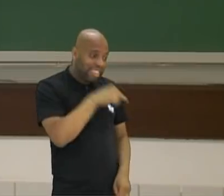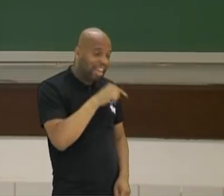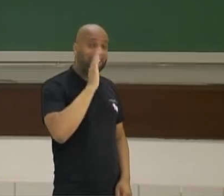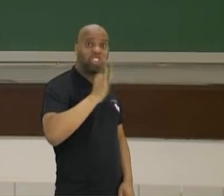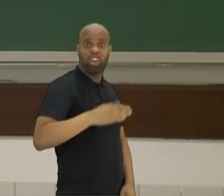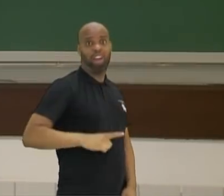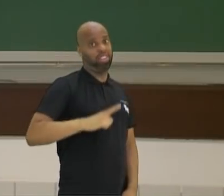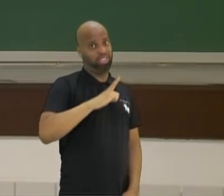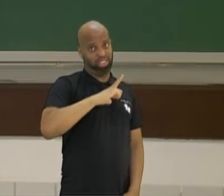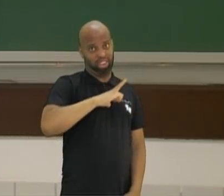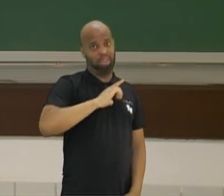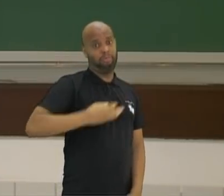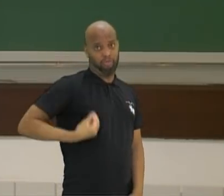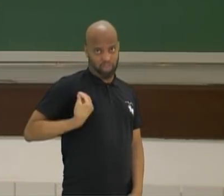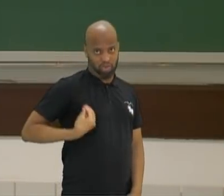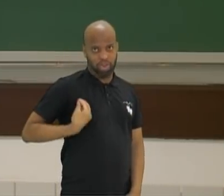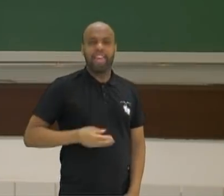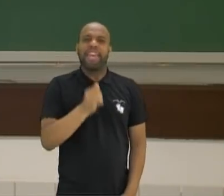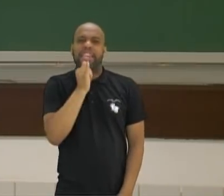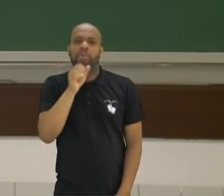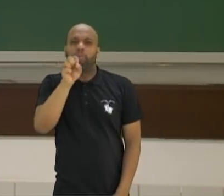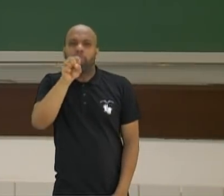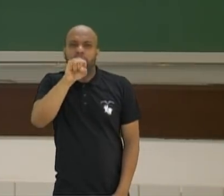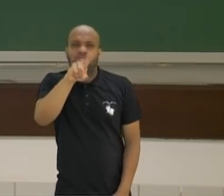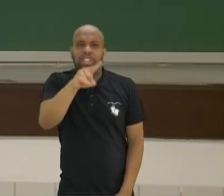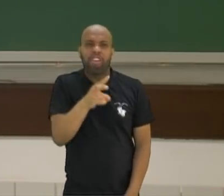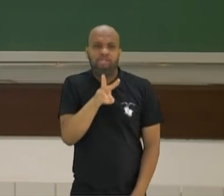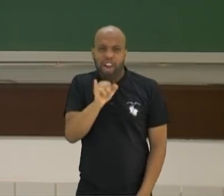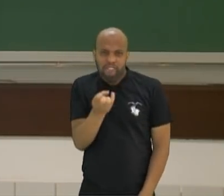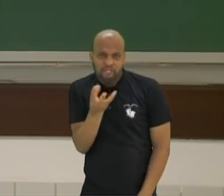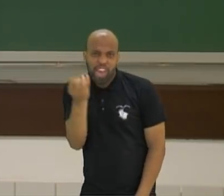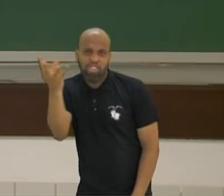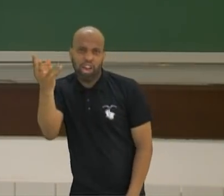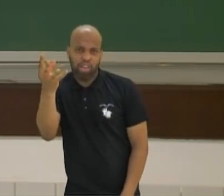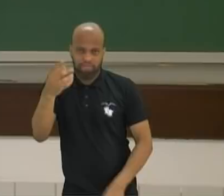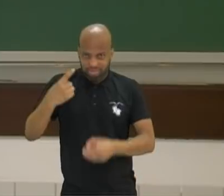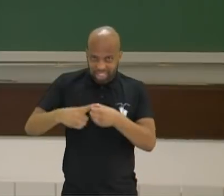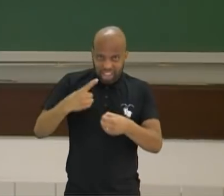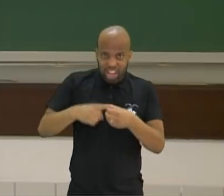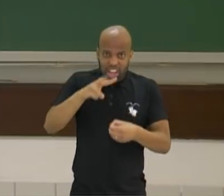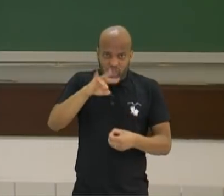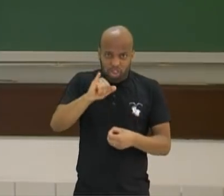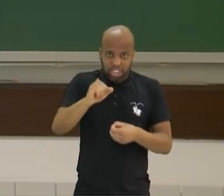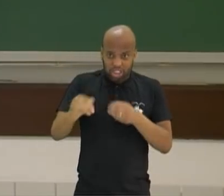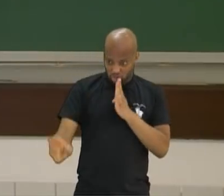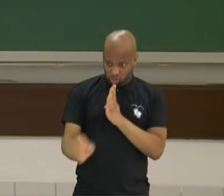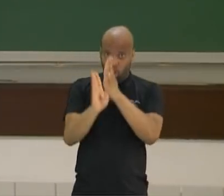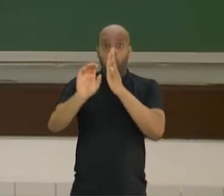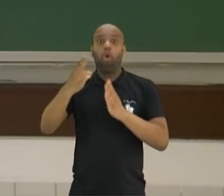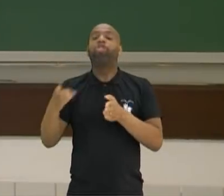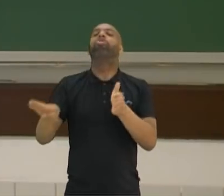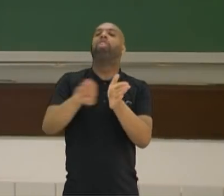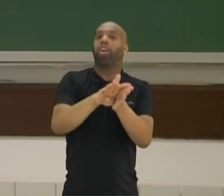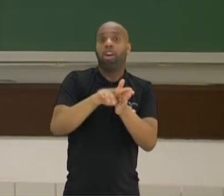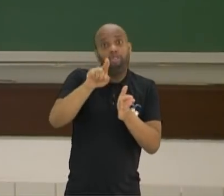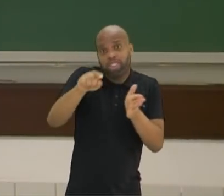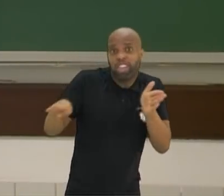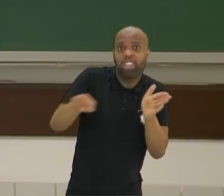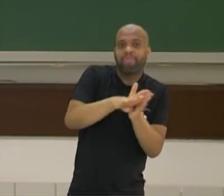cidade ou você descobre aquela cidade? Assim como eu vou perguntar para vocês, quando você encontra uma carteira na rua, você chega e